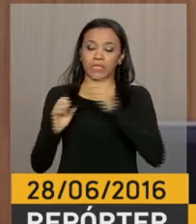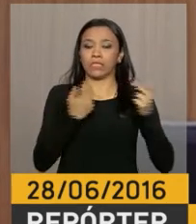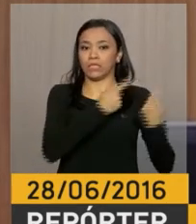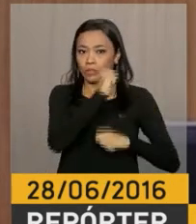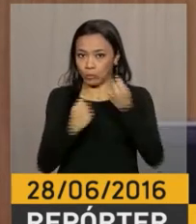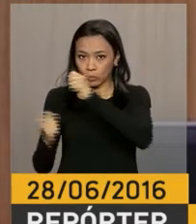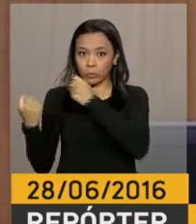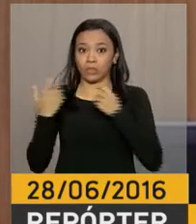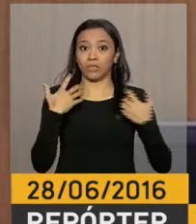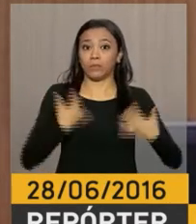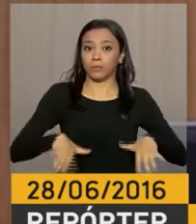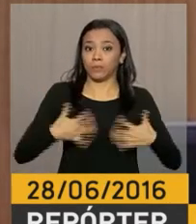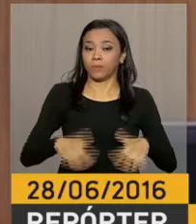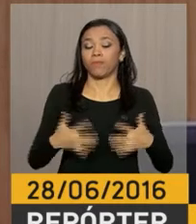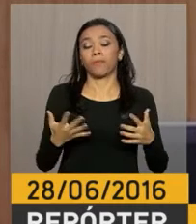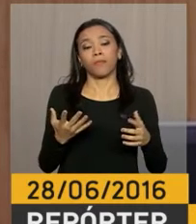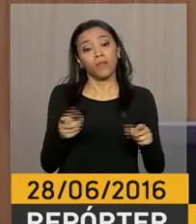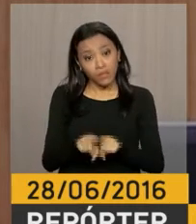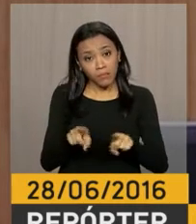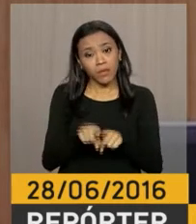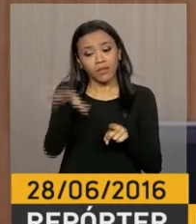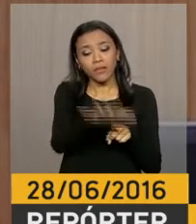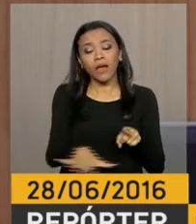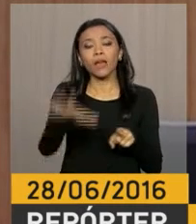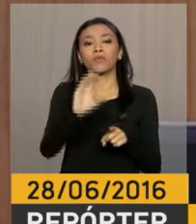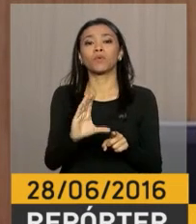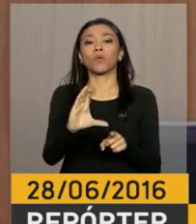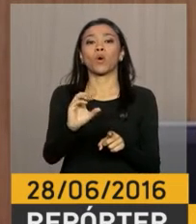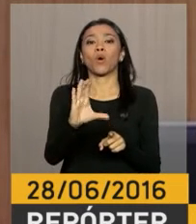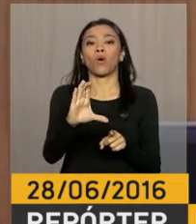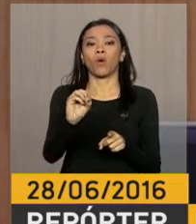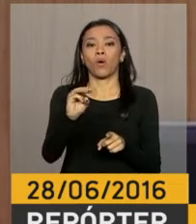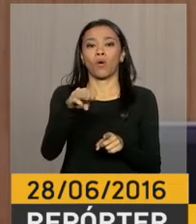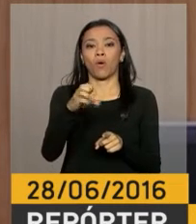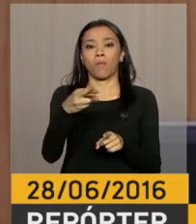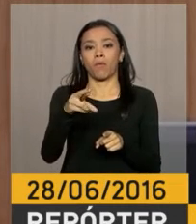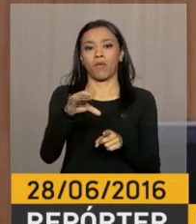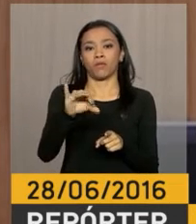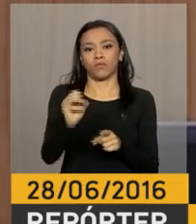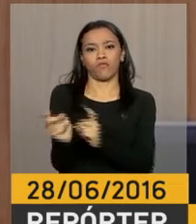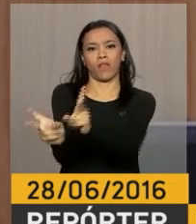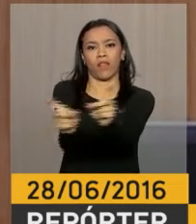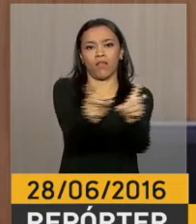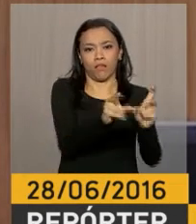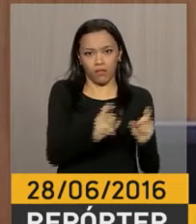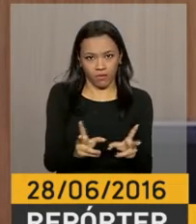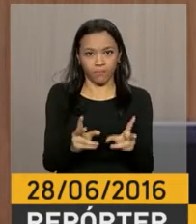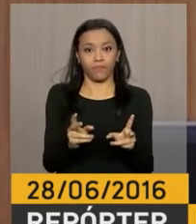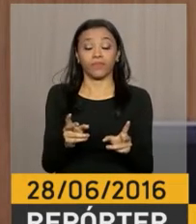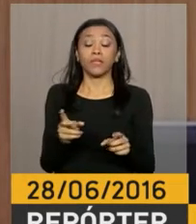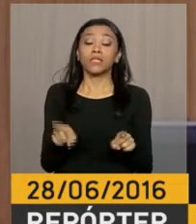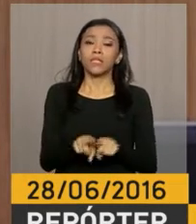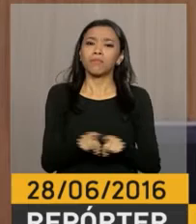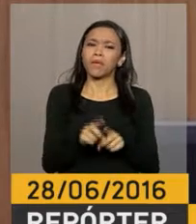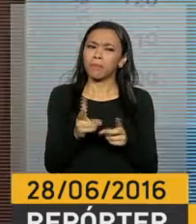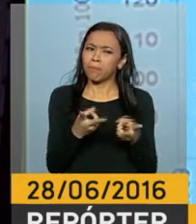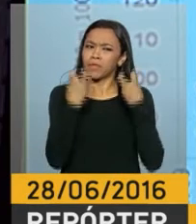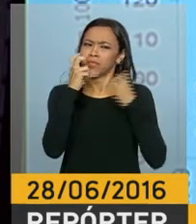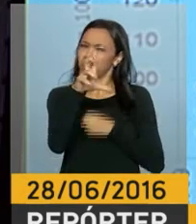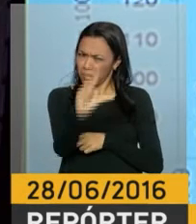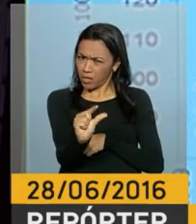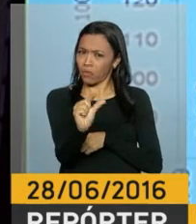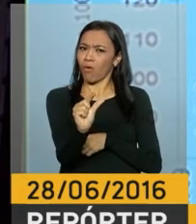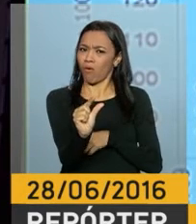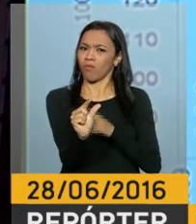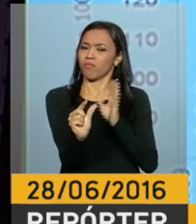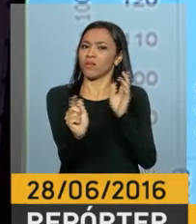confiança, e assim também é o comércio. Isso também se observa em menor intensidade, mas também já se